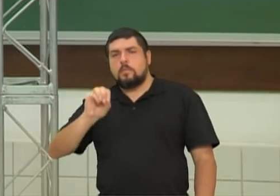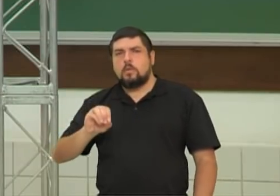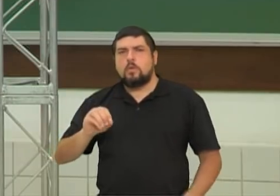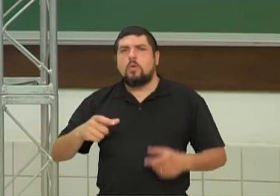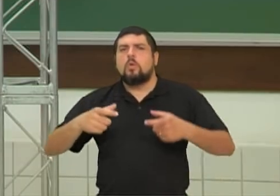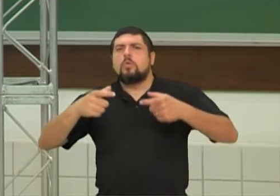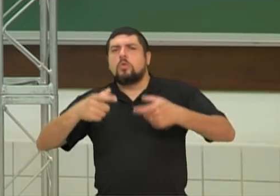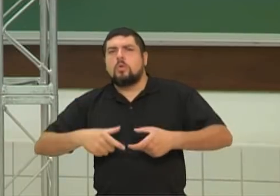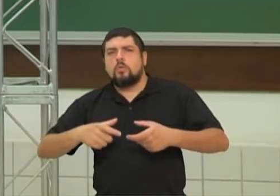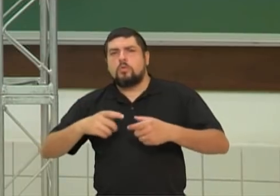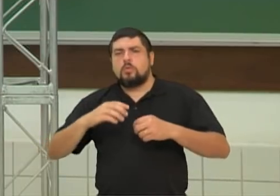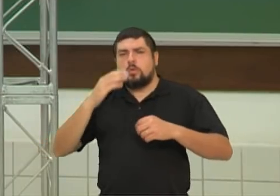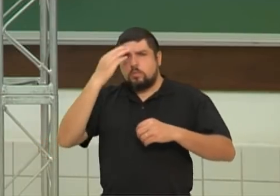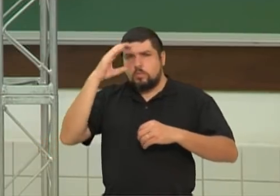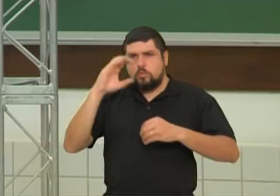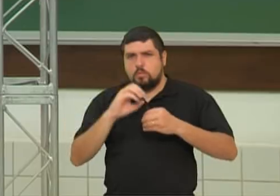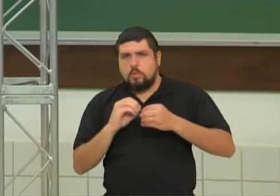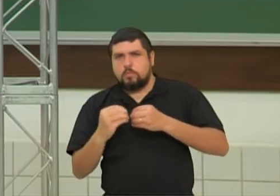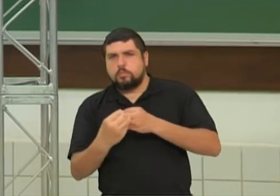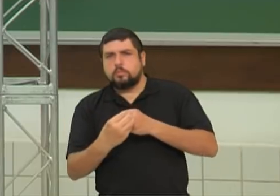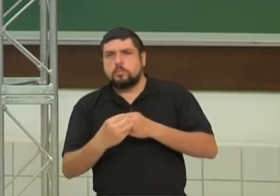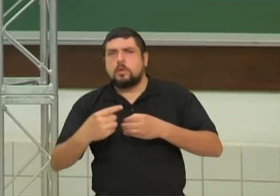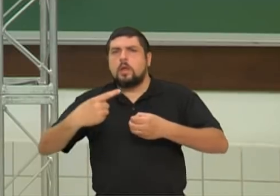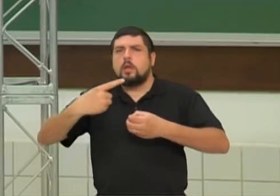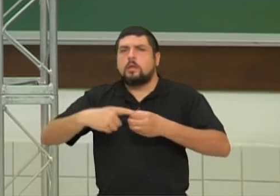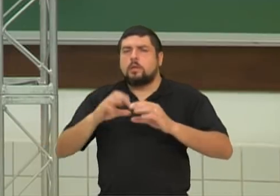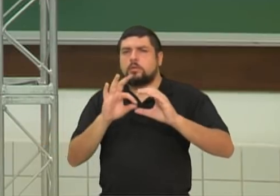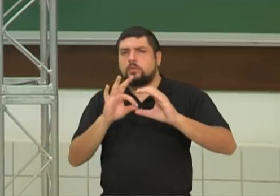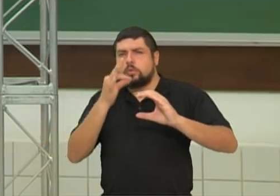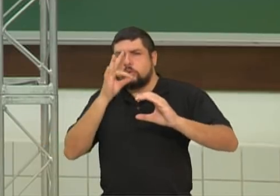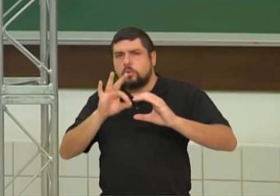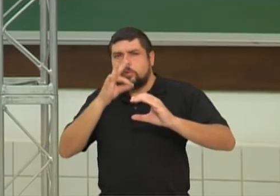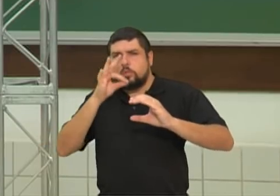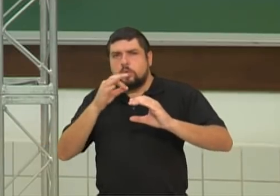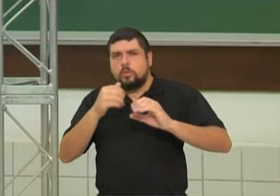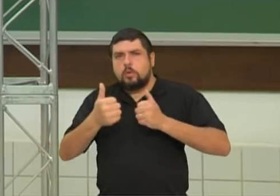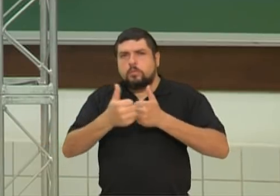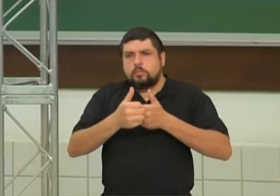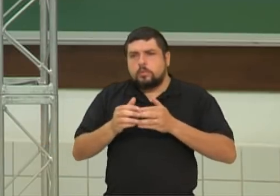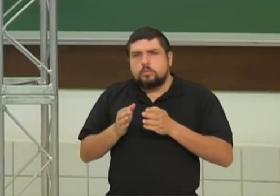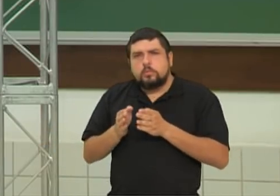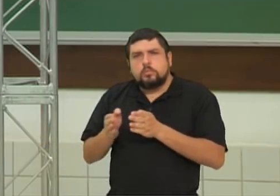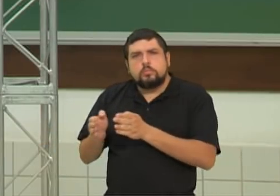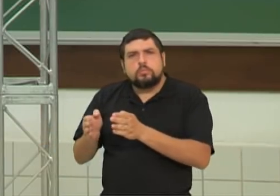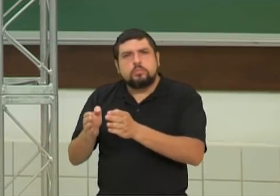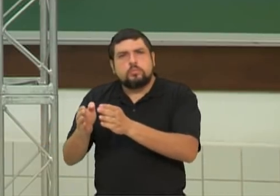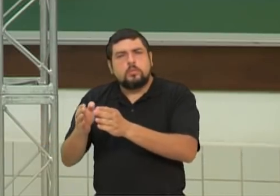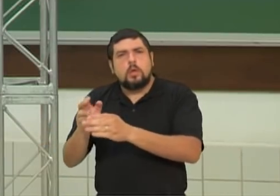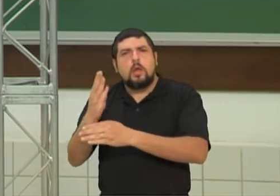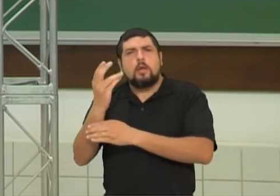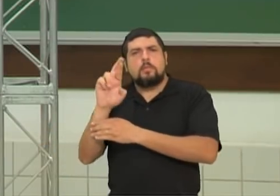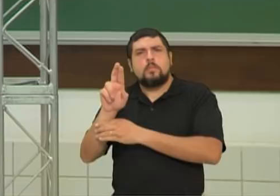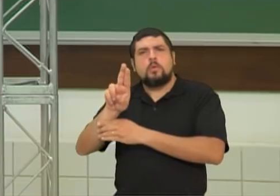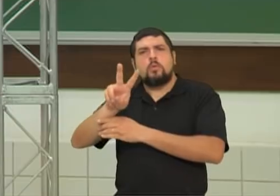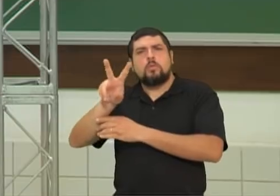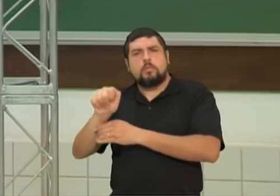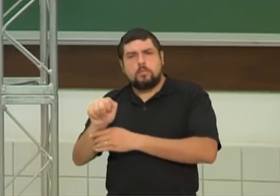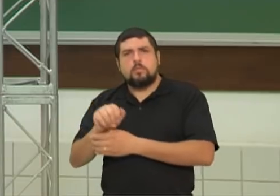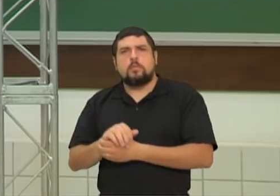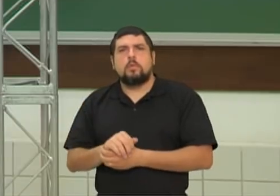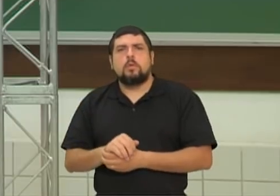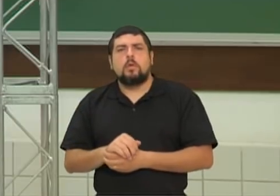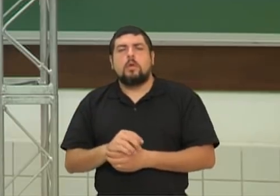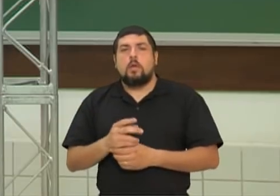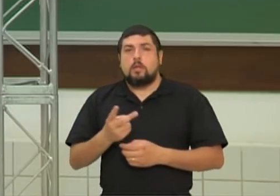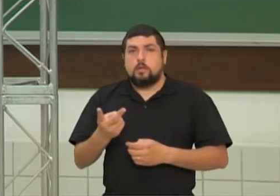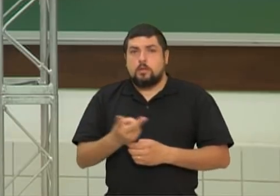Curitiba, mais especificamente em Colombo, no início da rodovia da Uva. E são os dois maiores terreiros do Paraná, do Brasil e